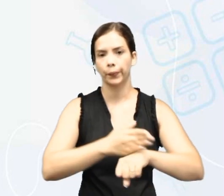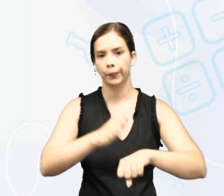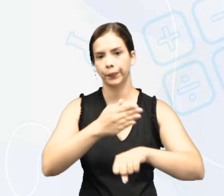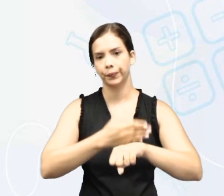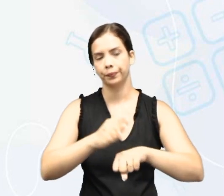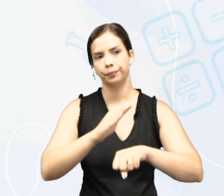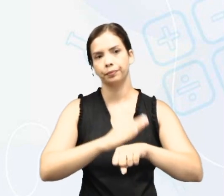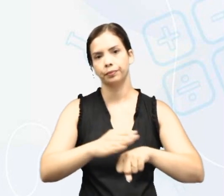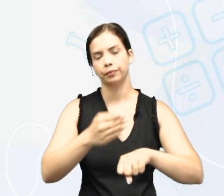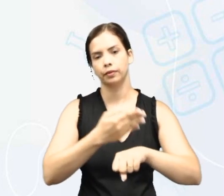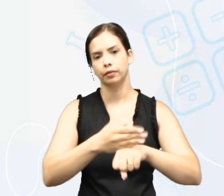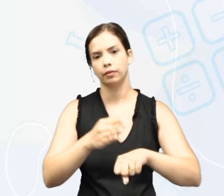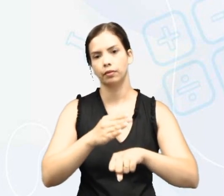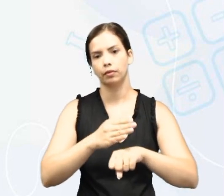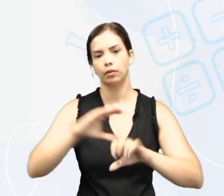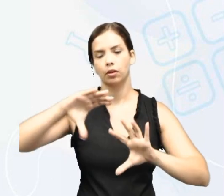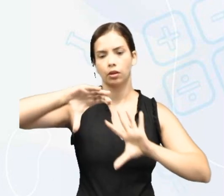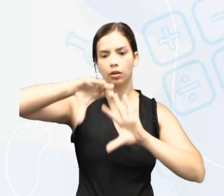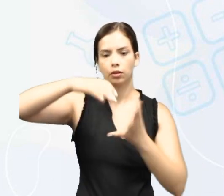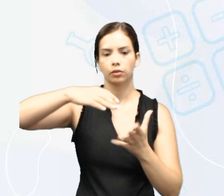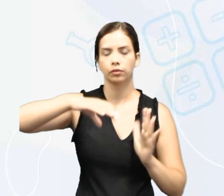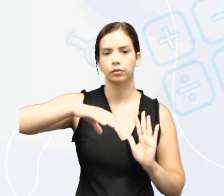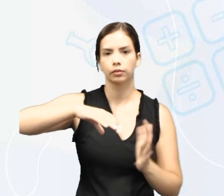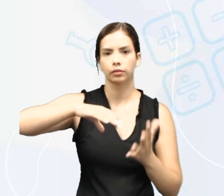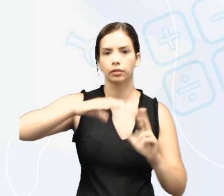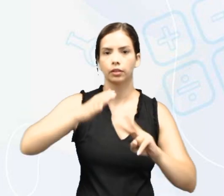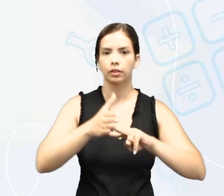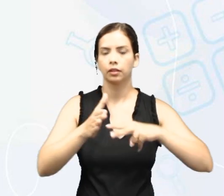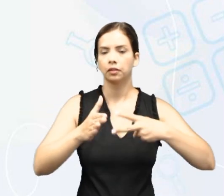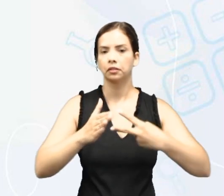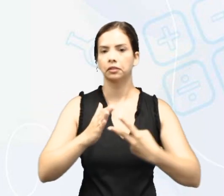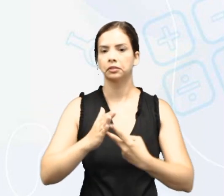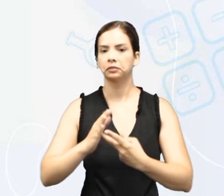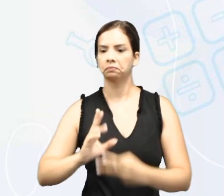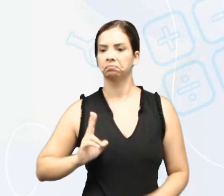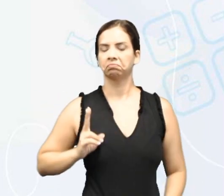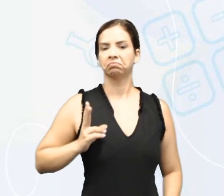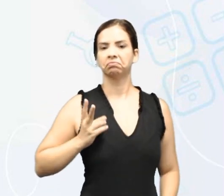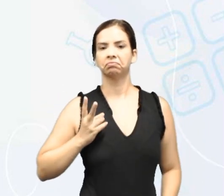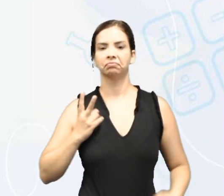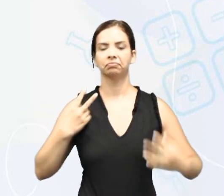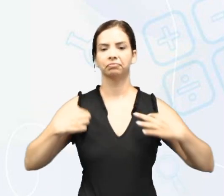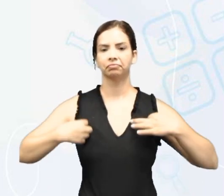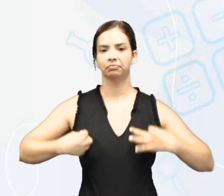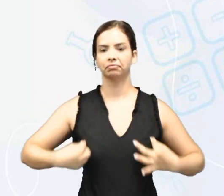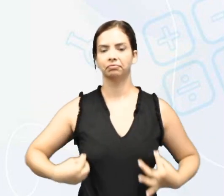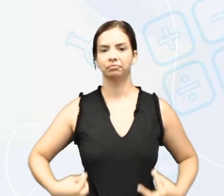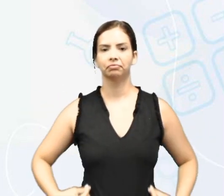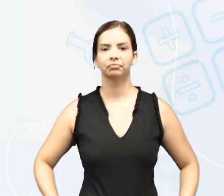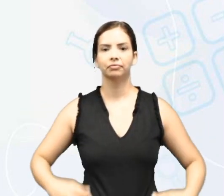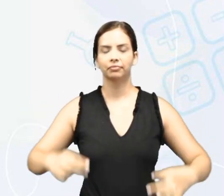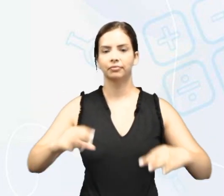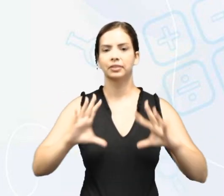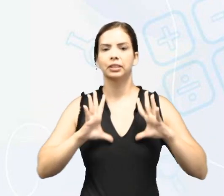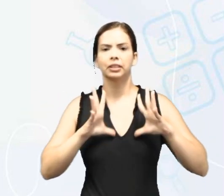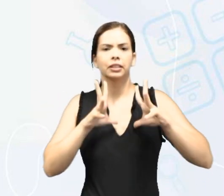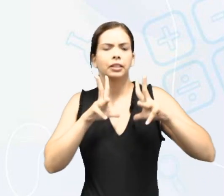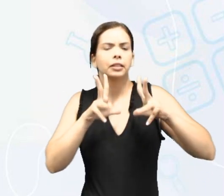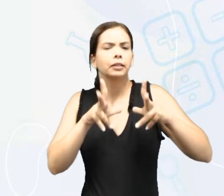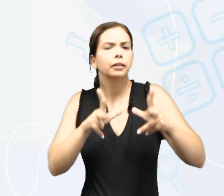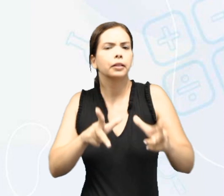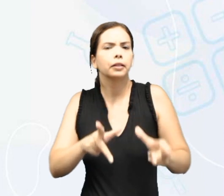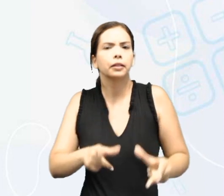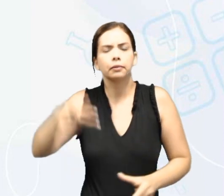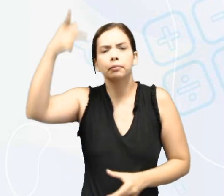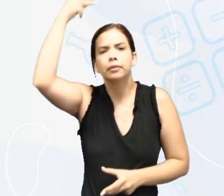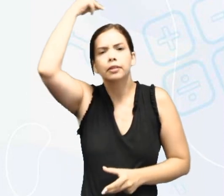branco. O branco no Ocidente, significa elegância, pureza, paz e limpeza, né? As